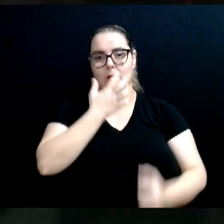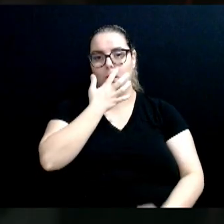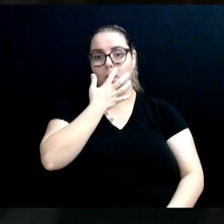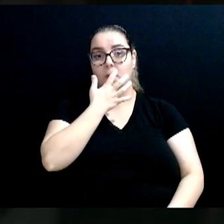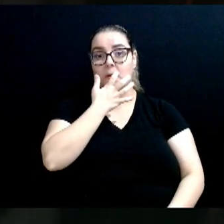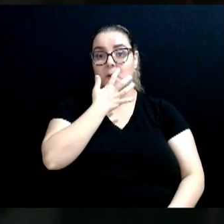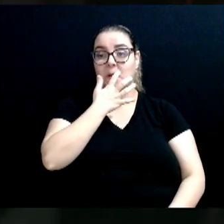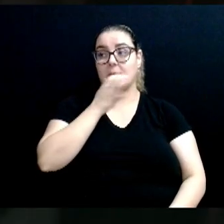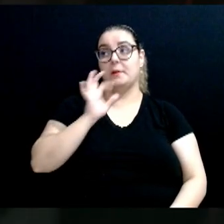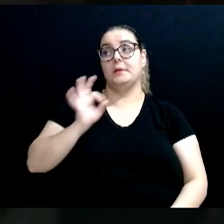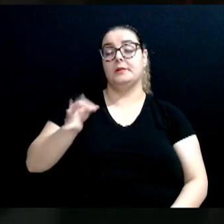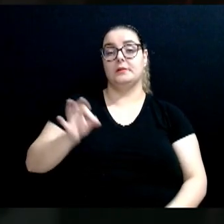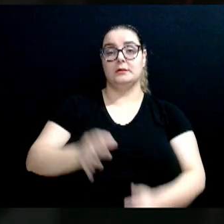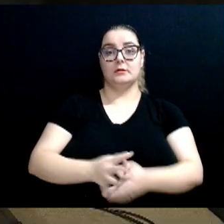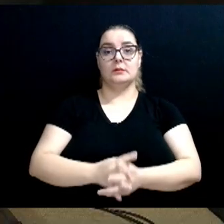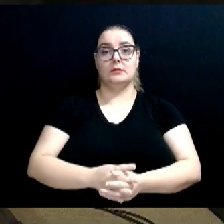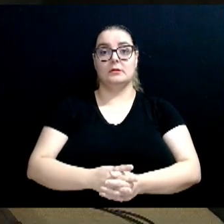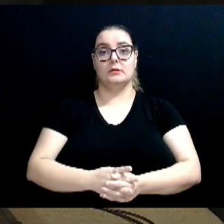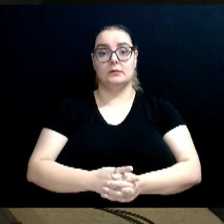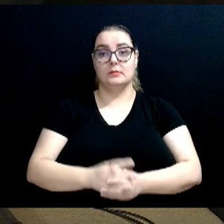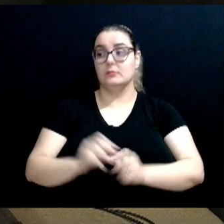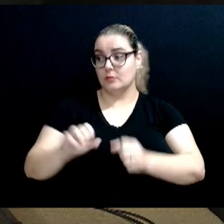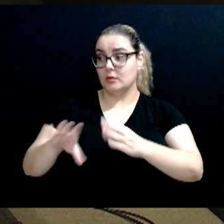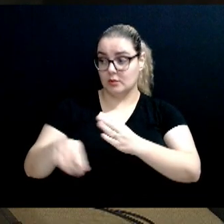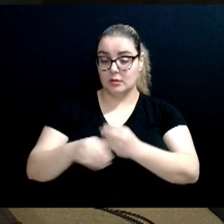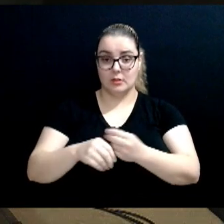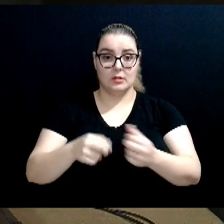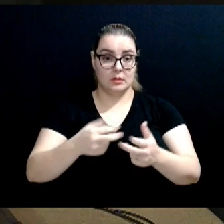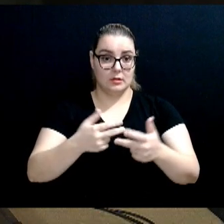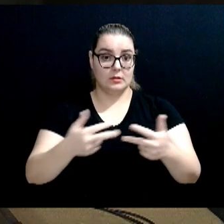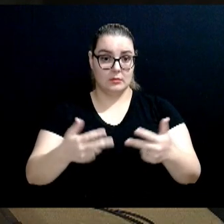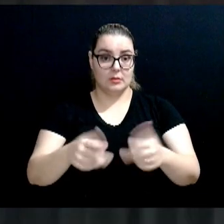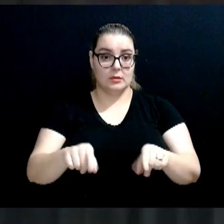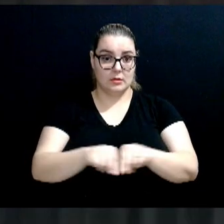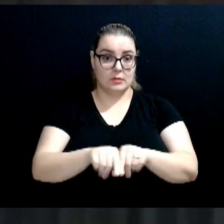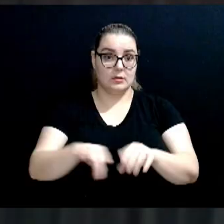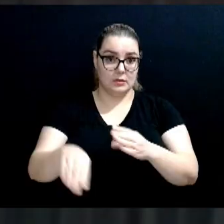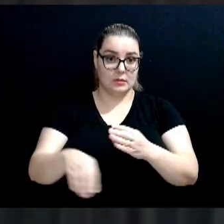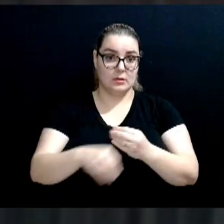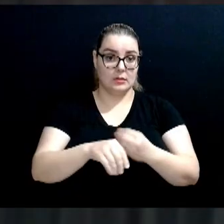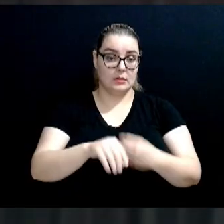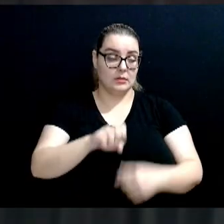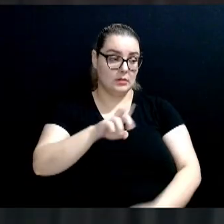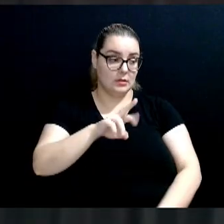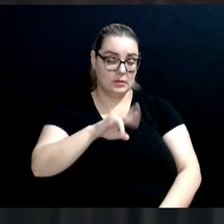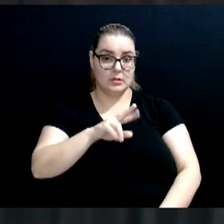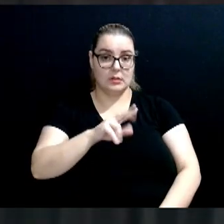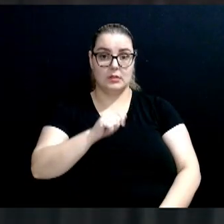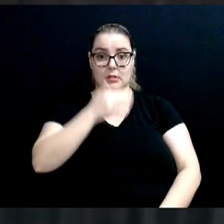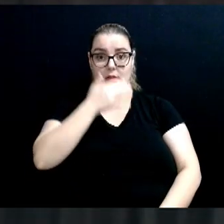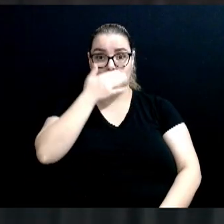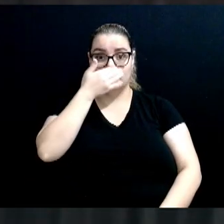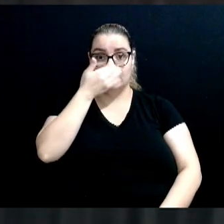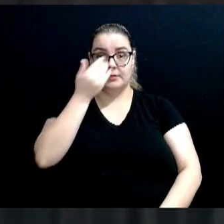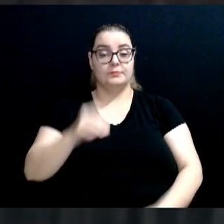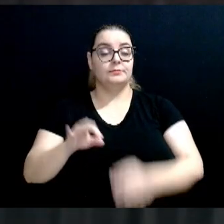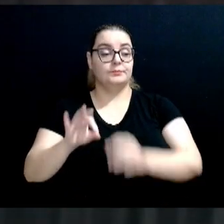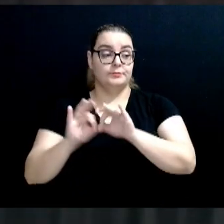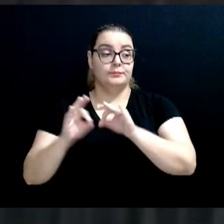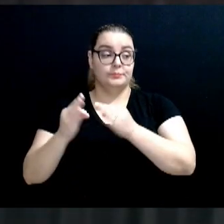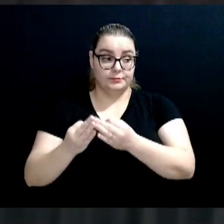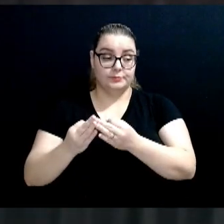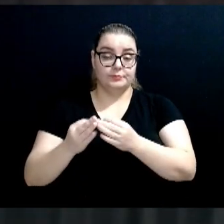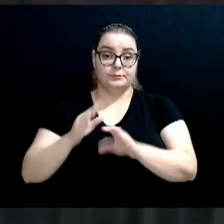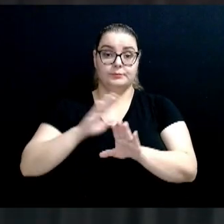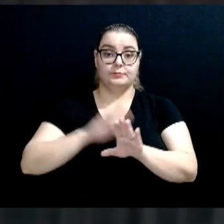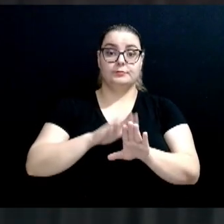Exatamente, né? Você pode completar. E tem uma questão, completando a fala da Érica, a família, ela reagiu da